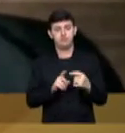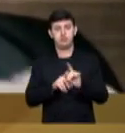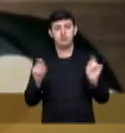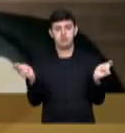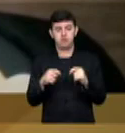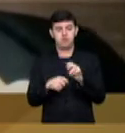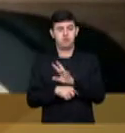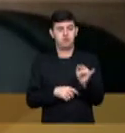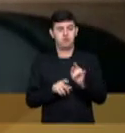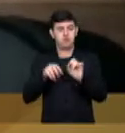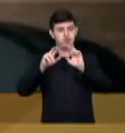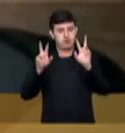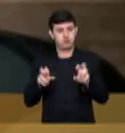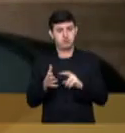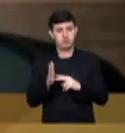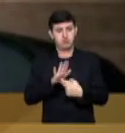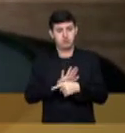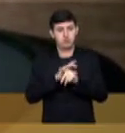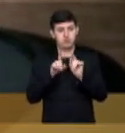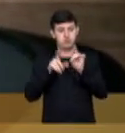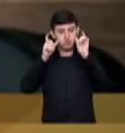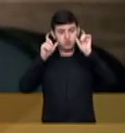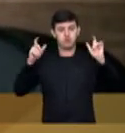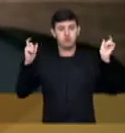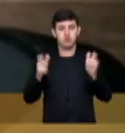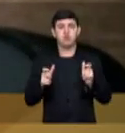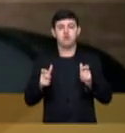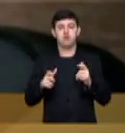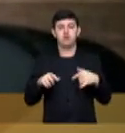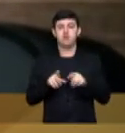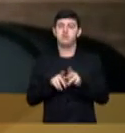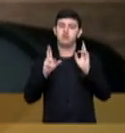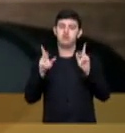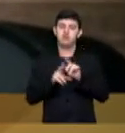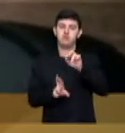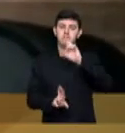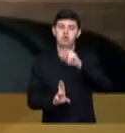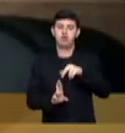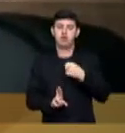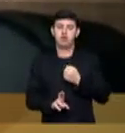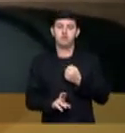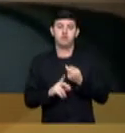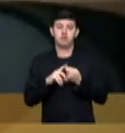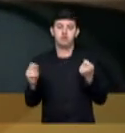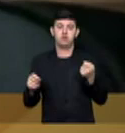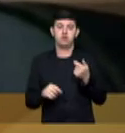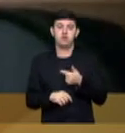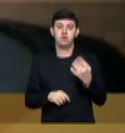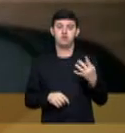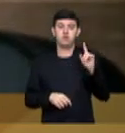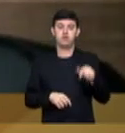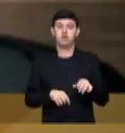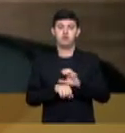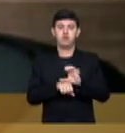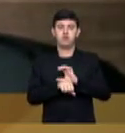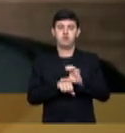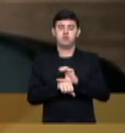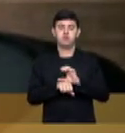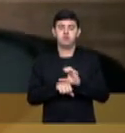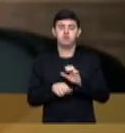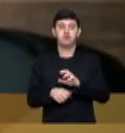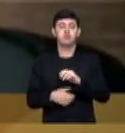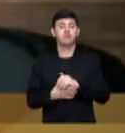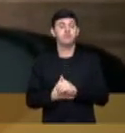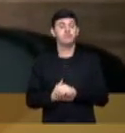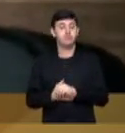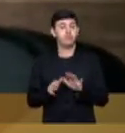seus respectivos interesses nos termos dos parágrafos do artigo 24 da mesma Constituição Federal.